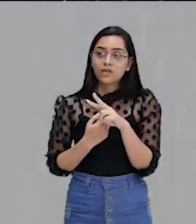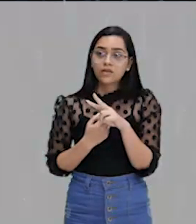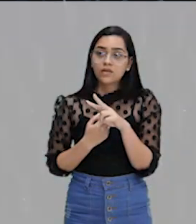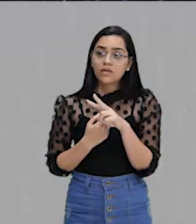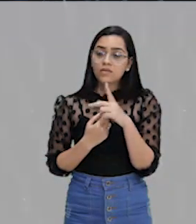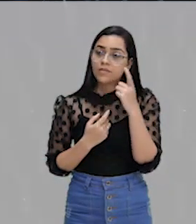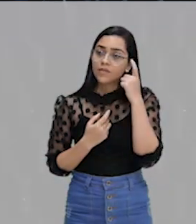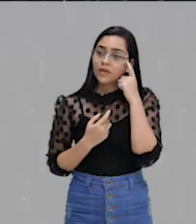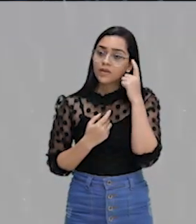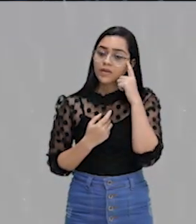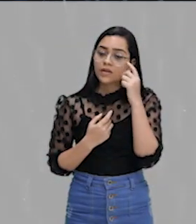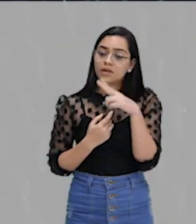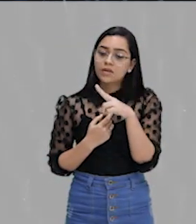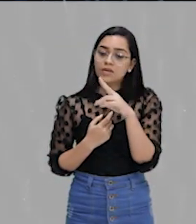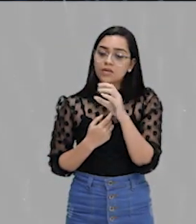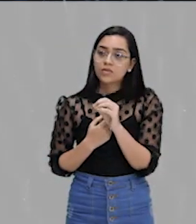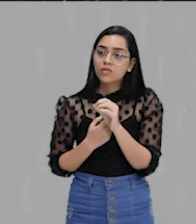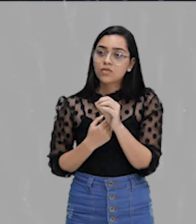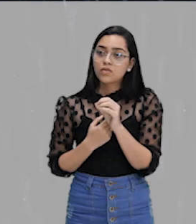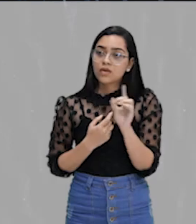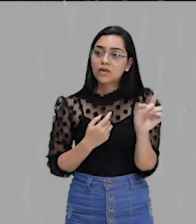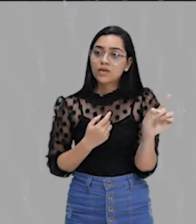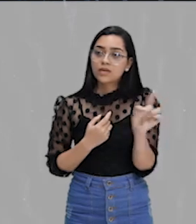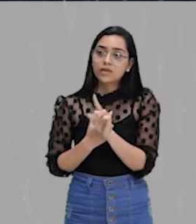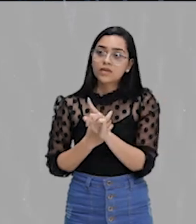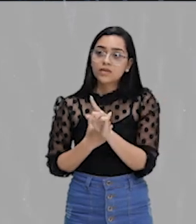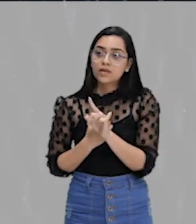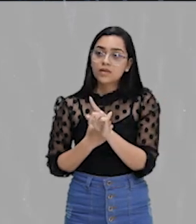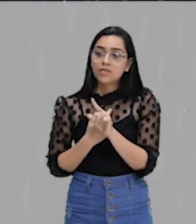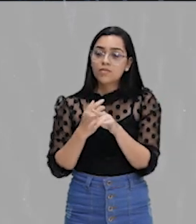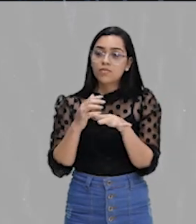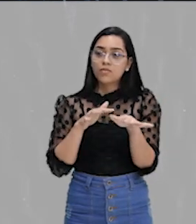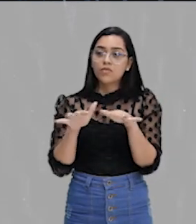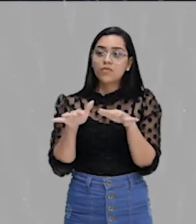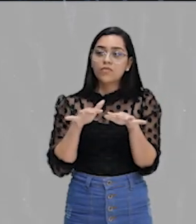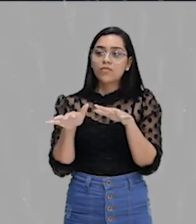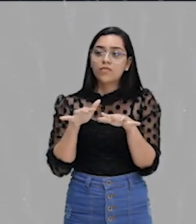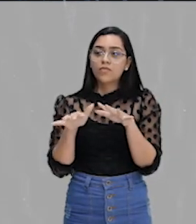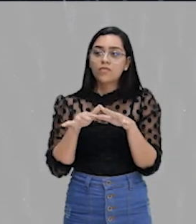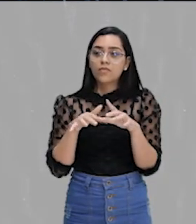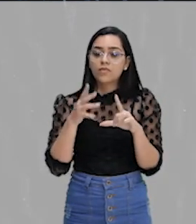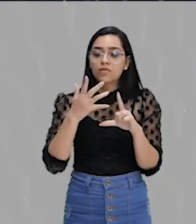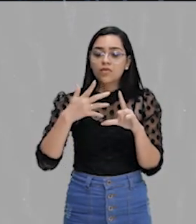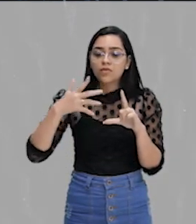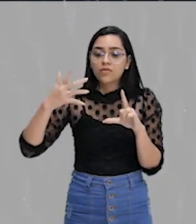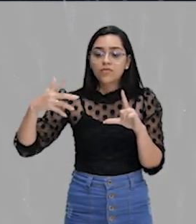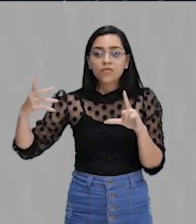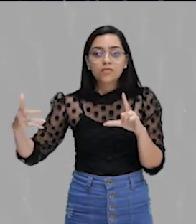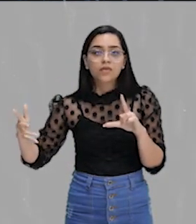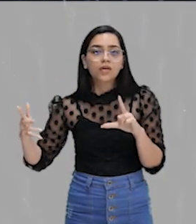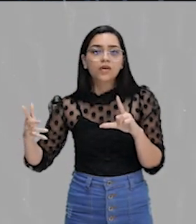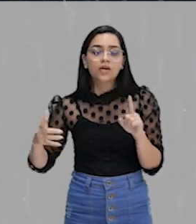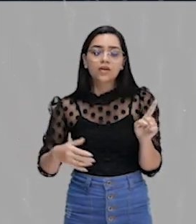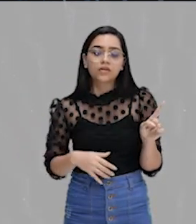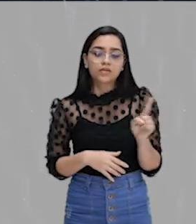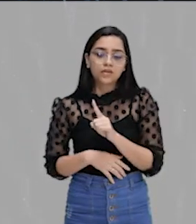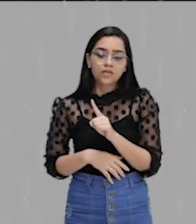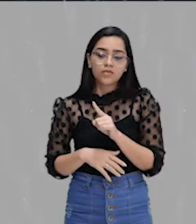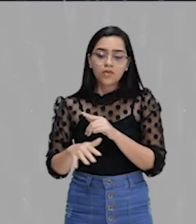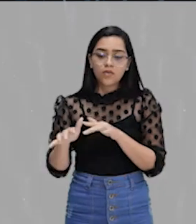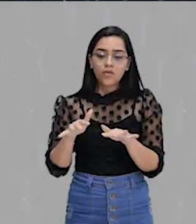dá a ideia que esse nó é não ao movimento, certo, de homofobia, não